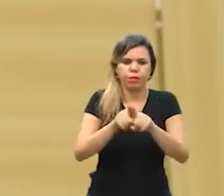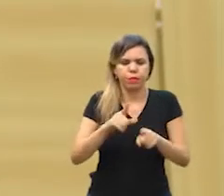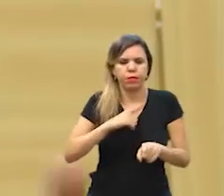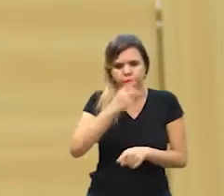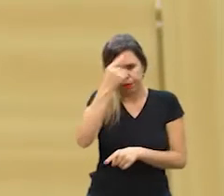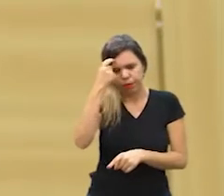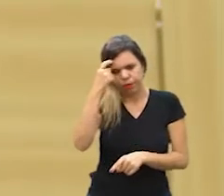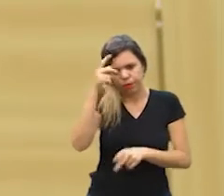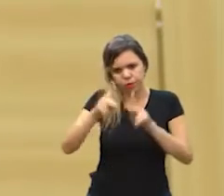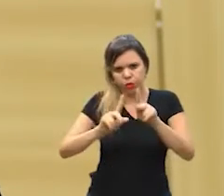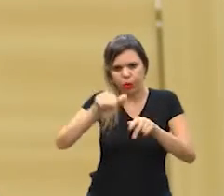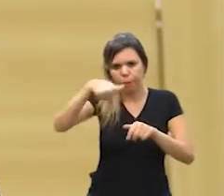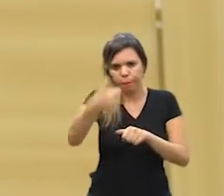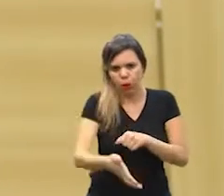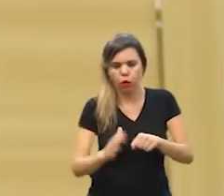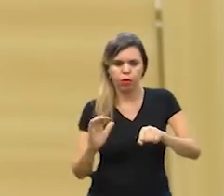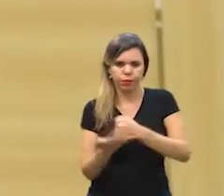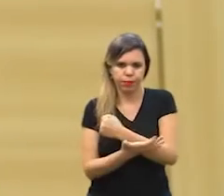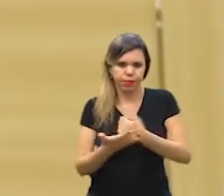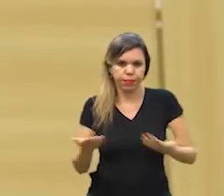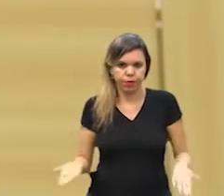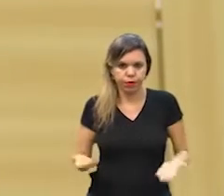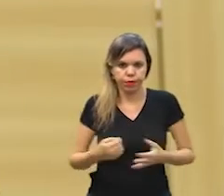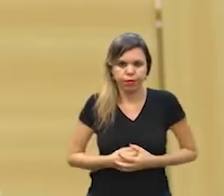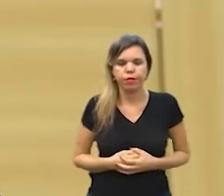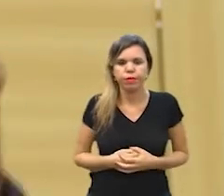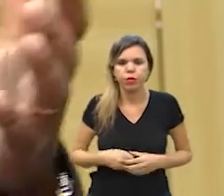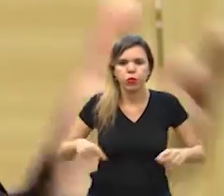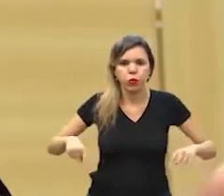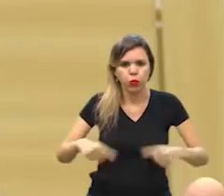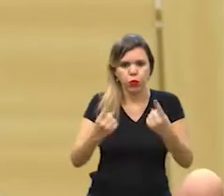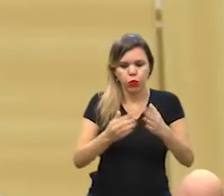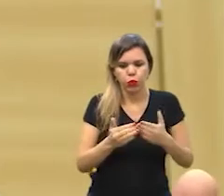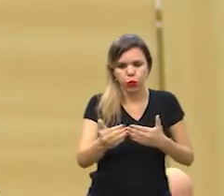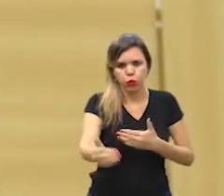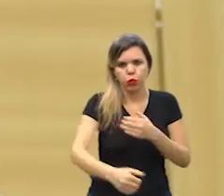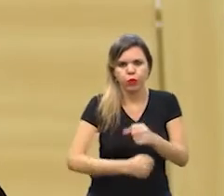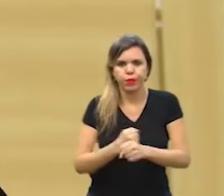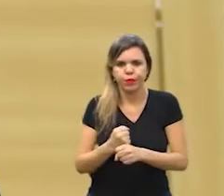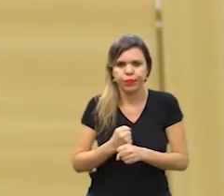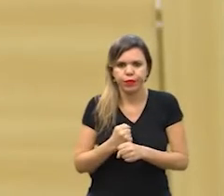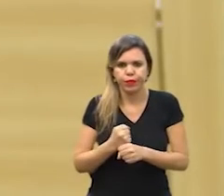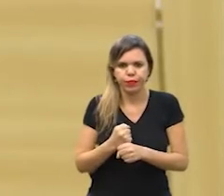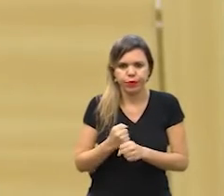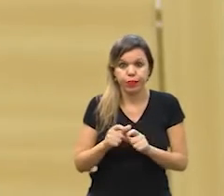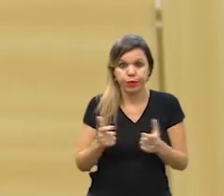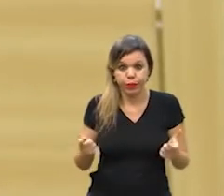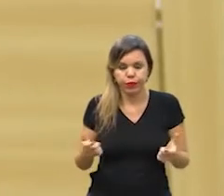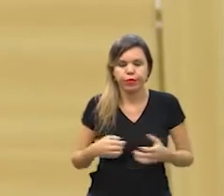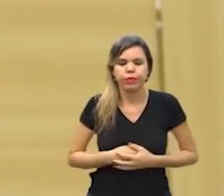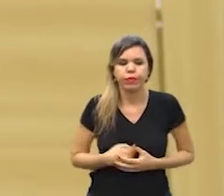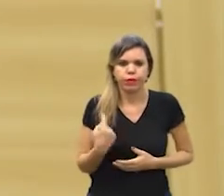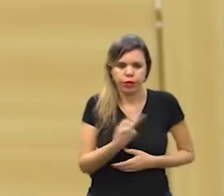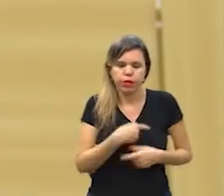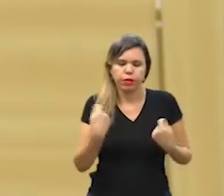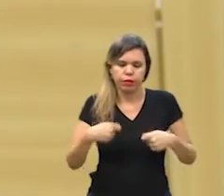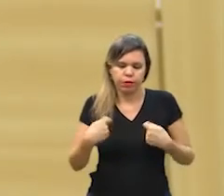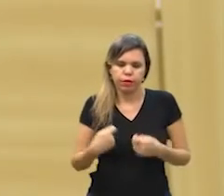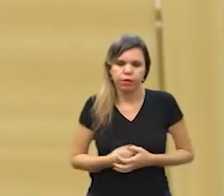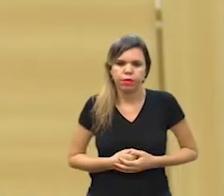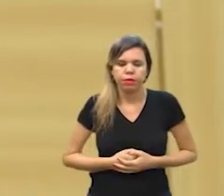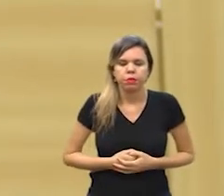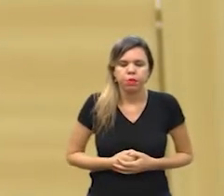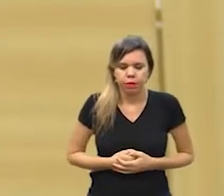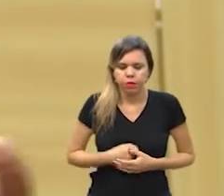reerguida, mas também temos que pensar no pós-pandemia. Então, os desafios ao longo desses anos serão grandes e